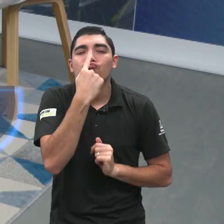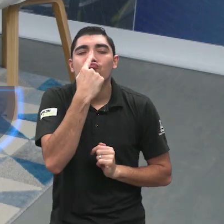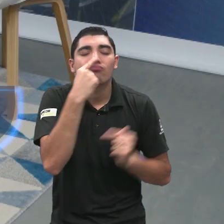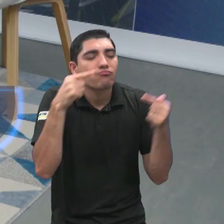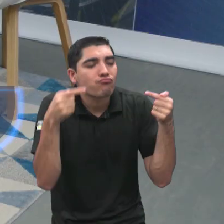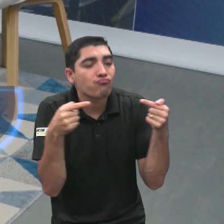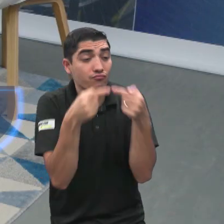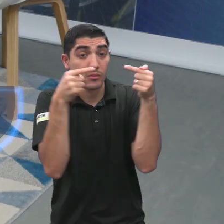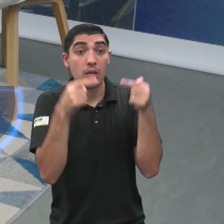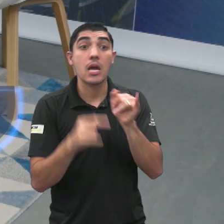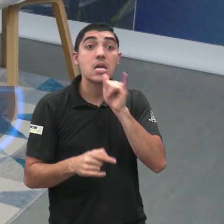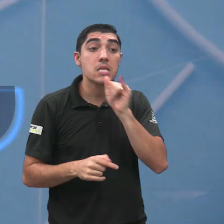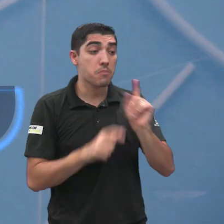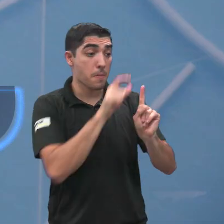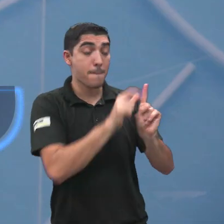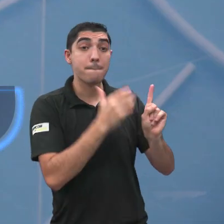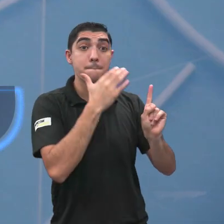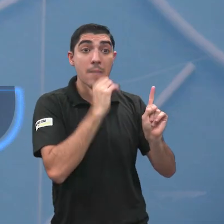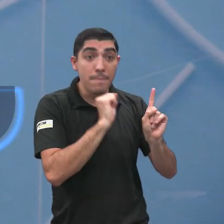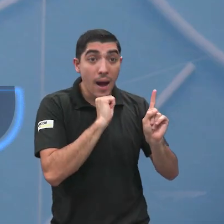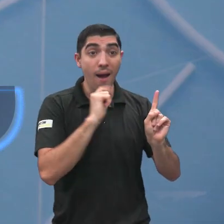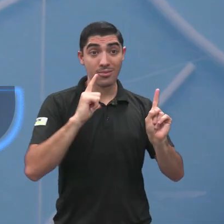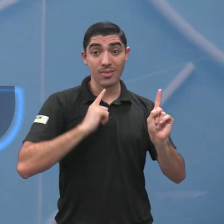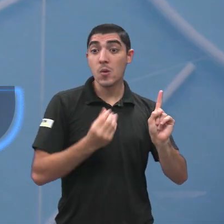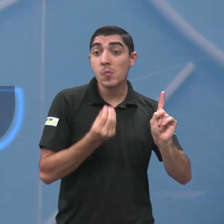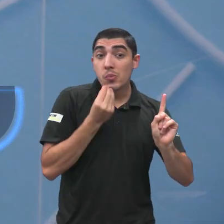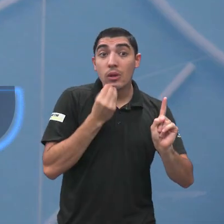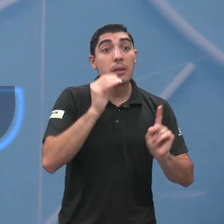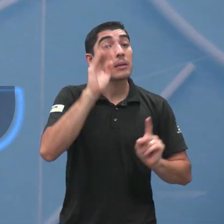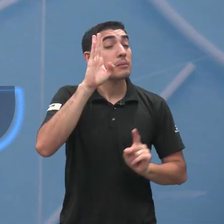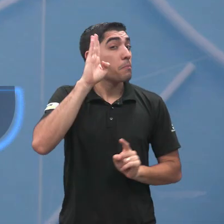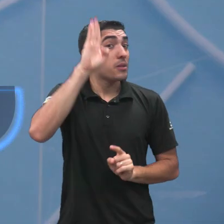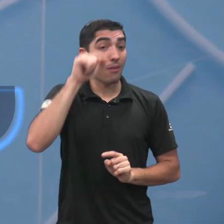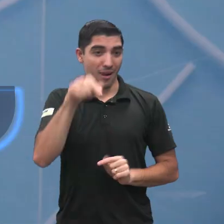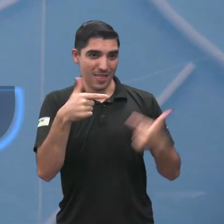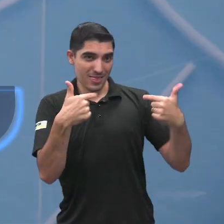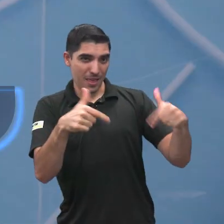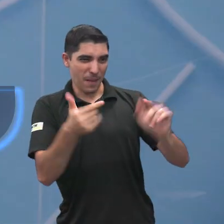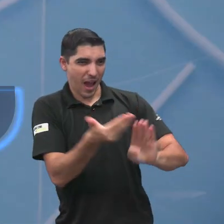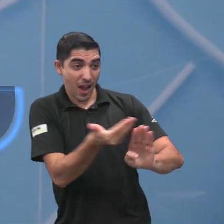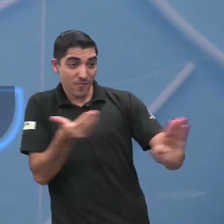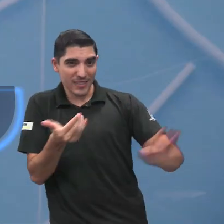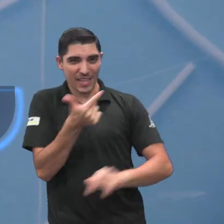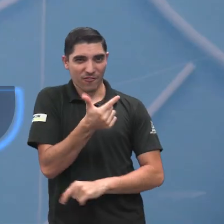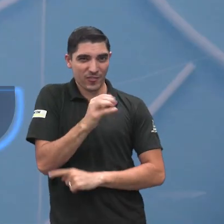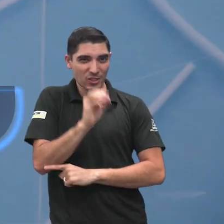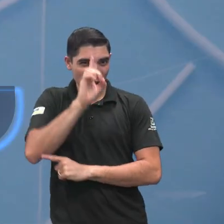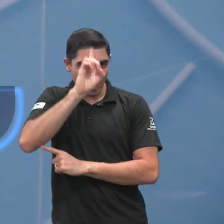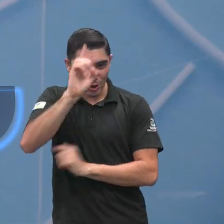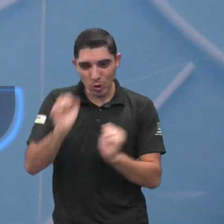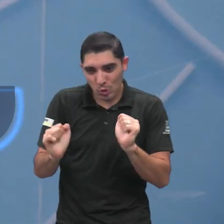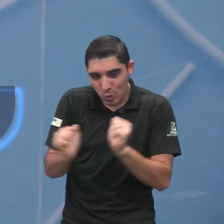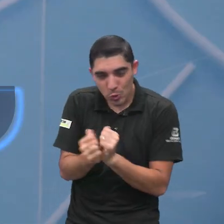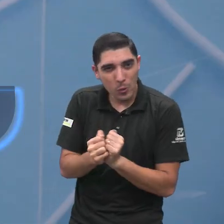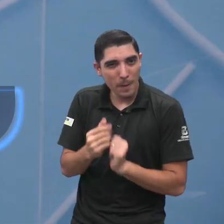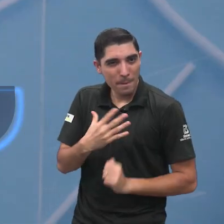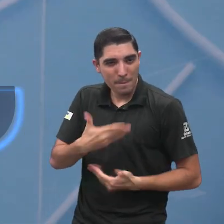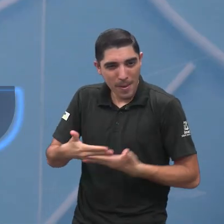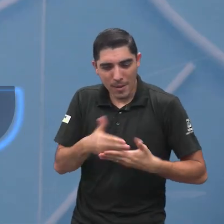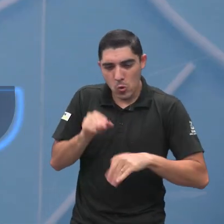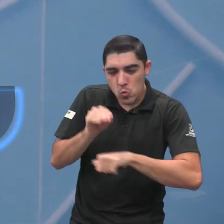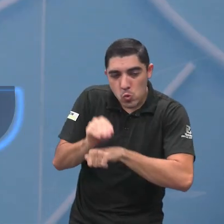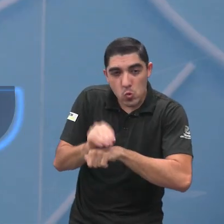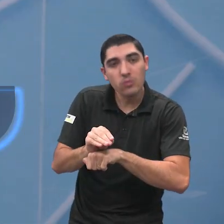né, principalmente através de uma licença estendida de 20 dias, isso favorece com que o pai, principalmente, a gente está falando mais